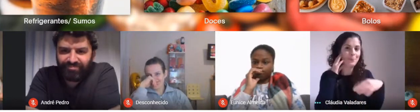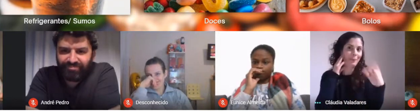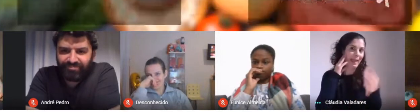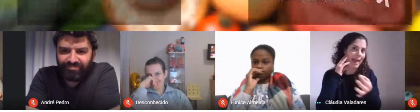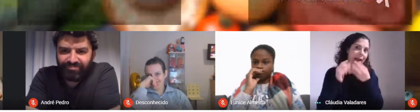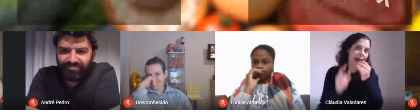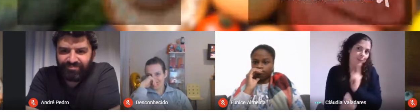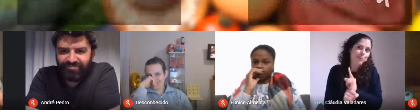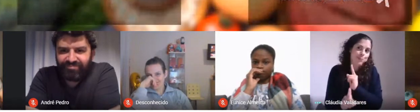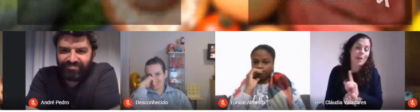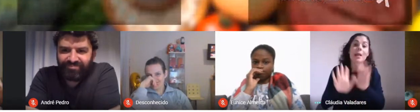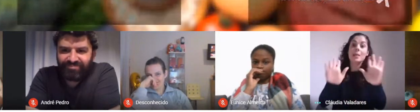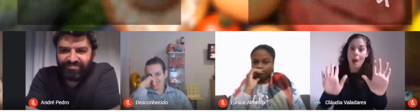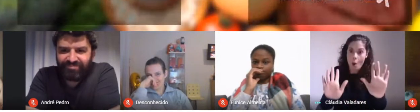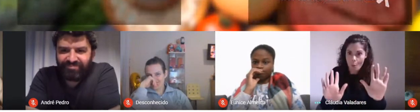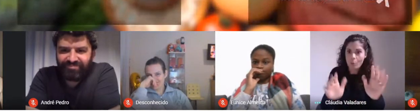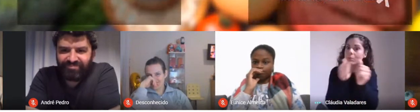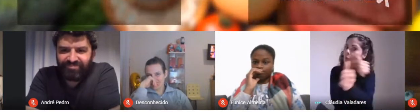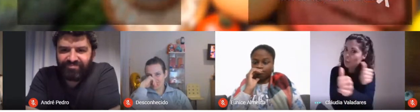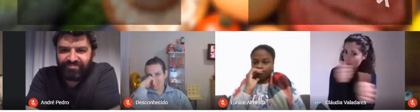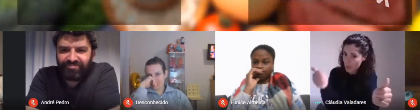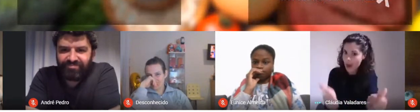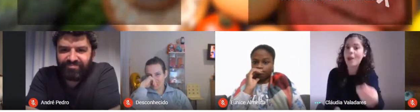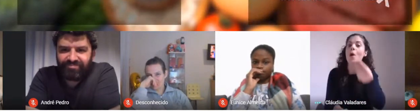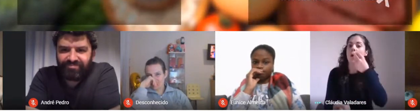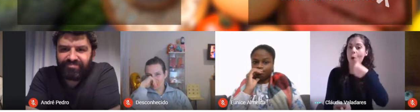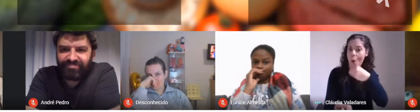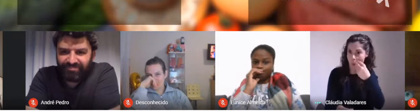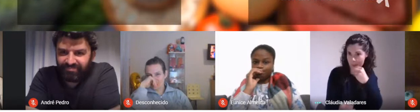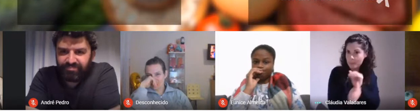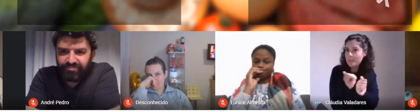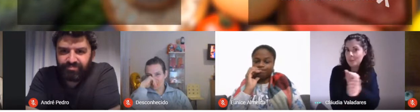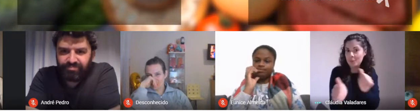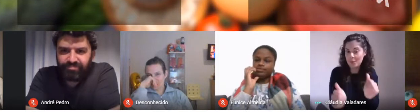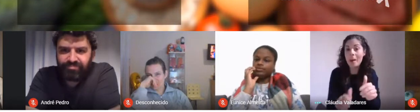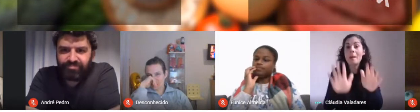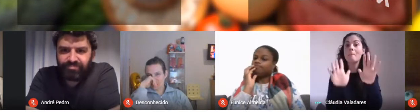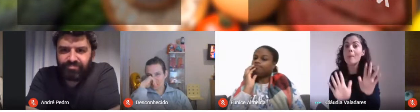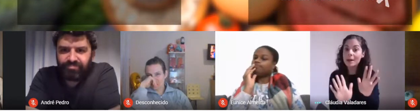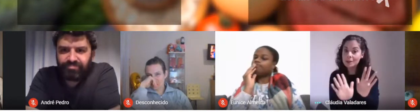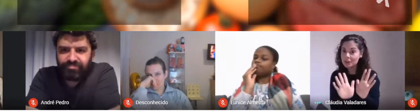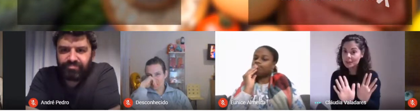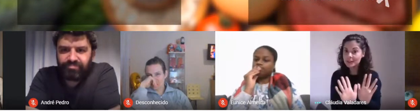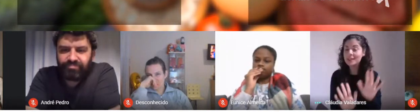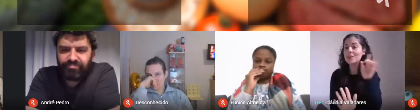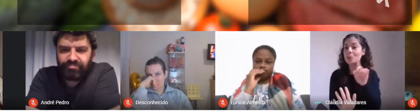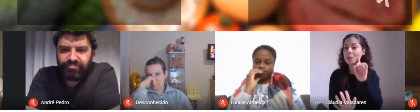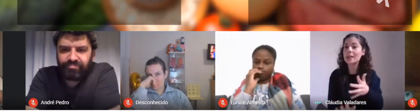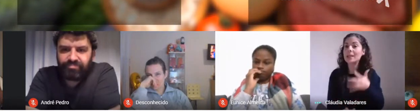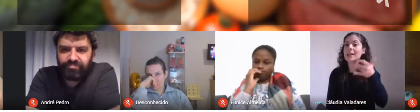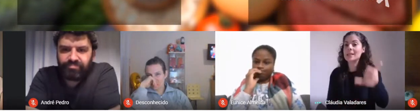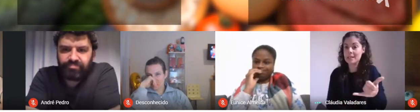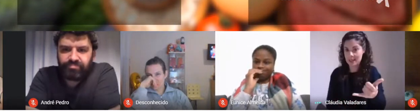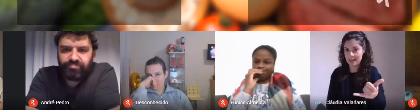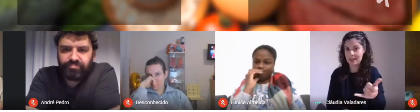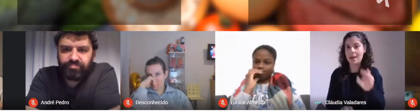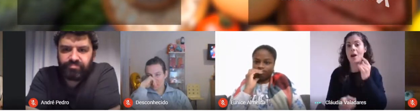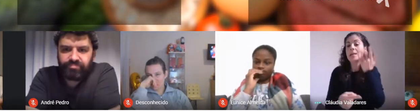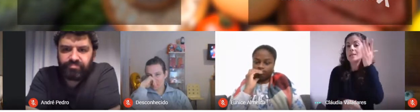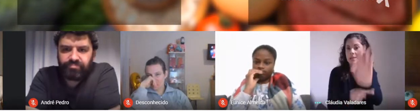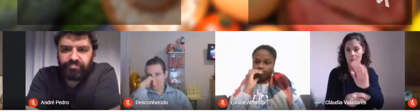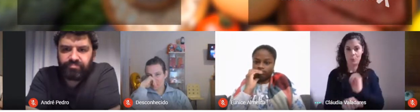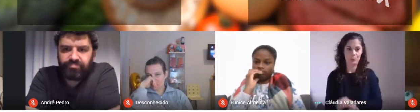quando são consumidos, há coisas importantes que devem ser feitas. Para quê? Por exemplo, aqui na